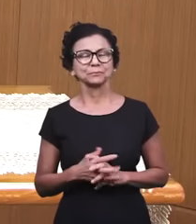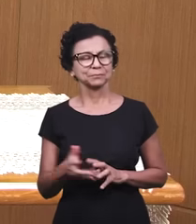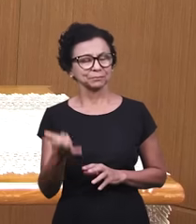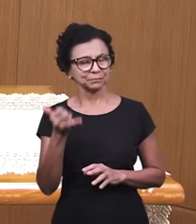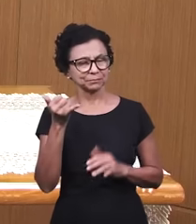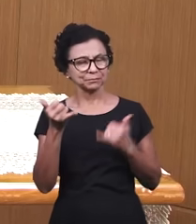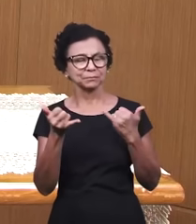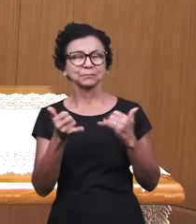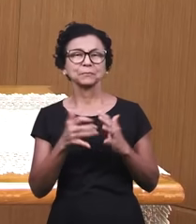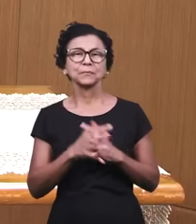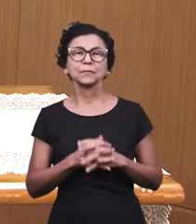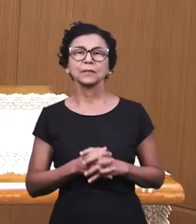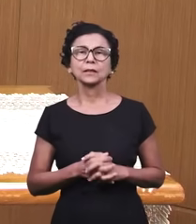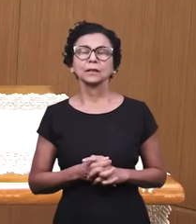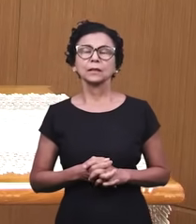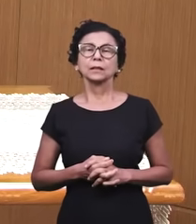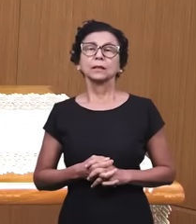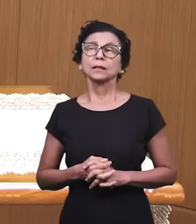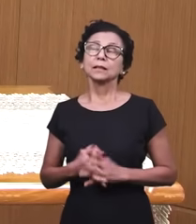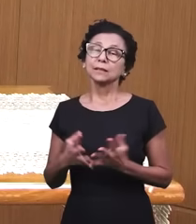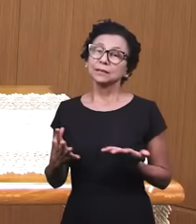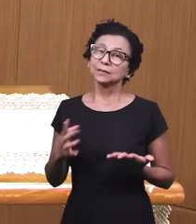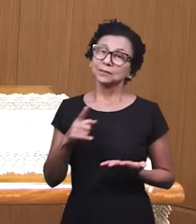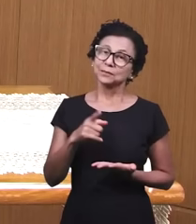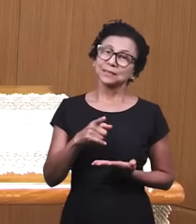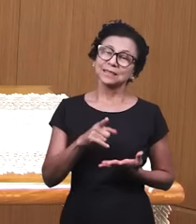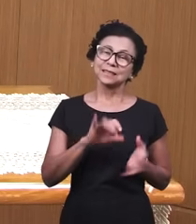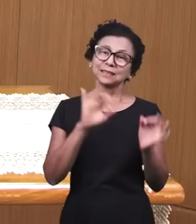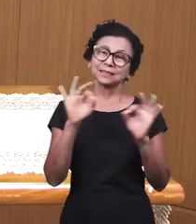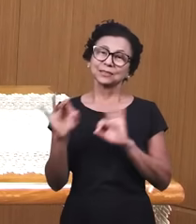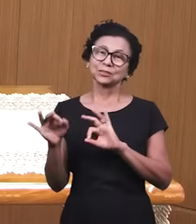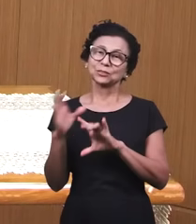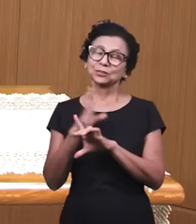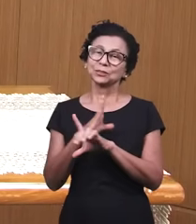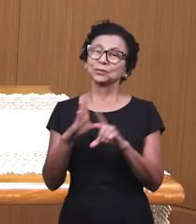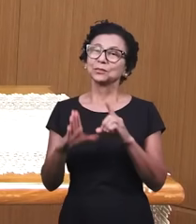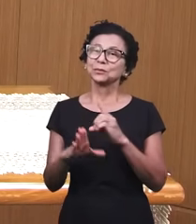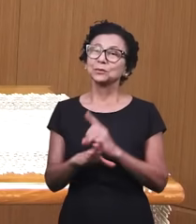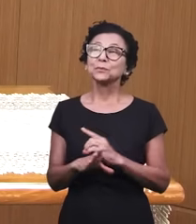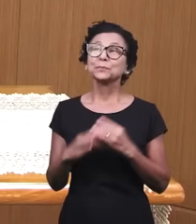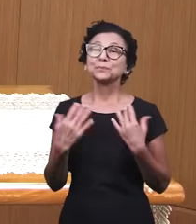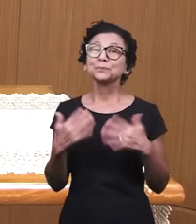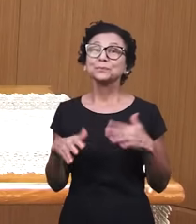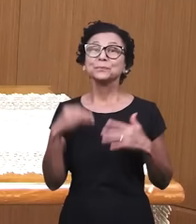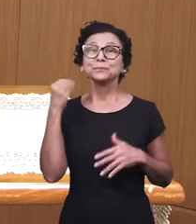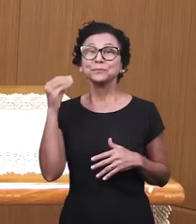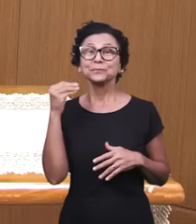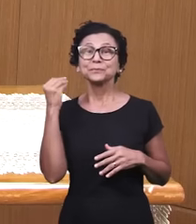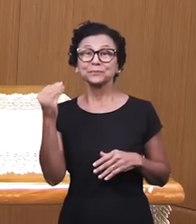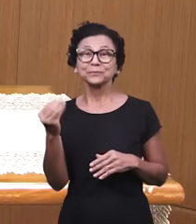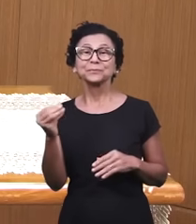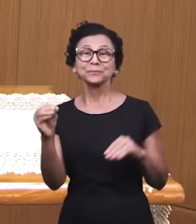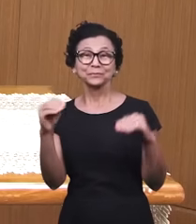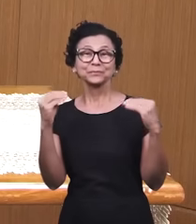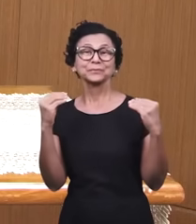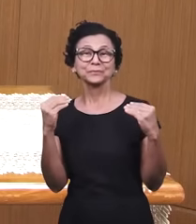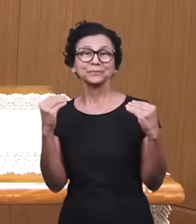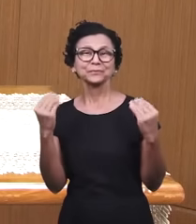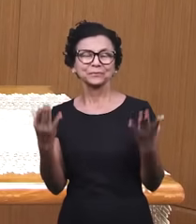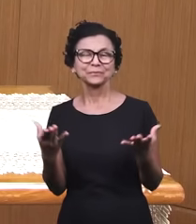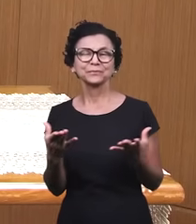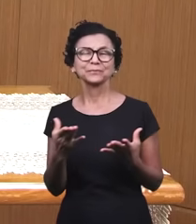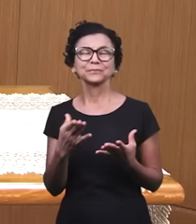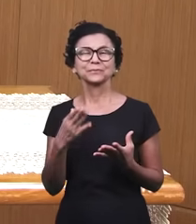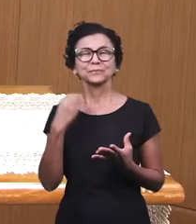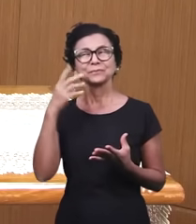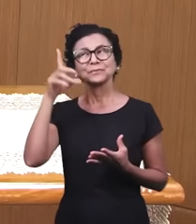ligar. E a você que participou deste culto e quer contar a sua experiência, o que Deus trabalhou